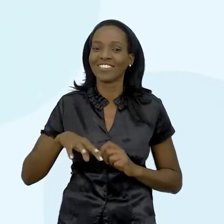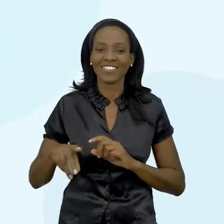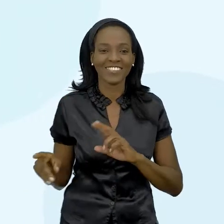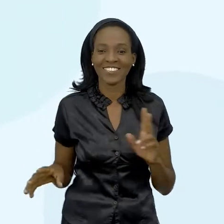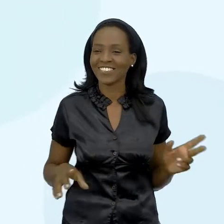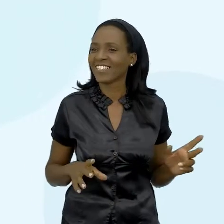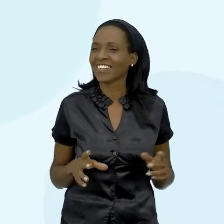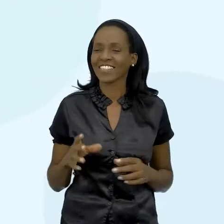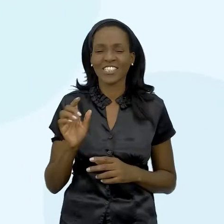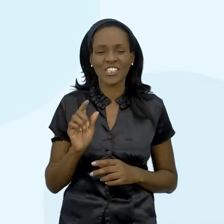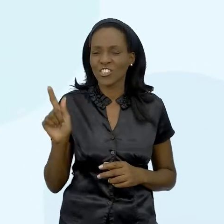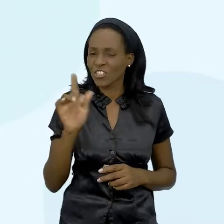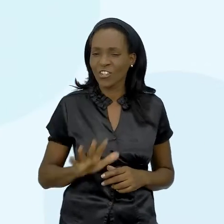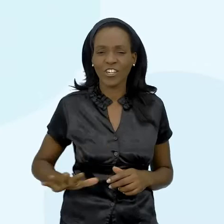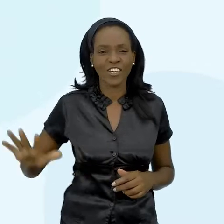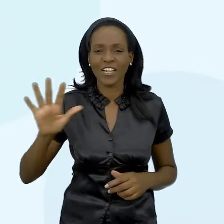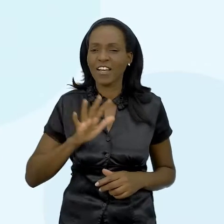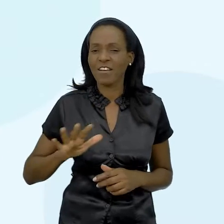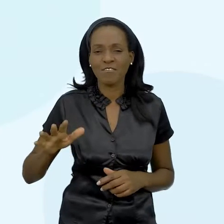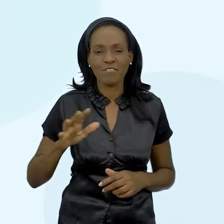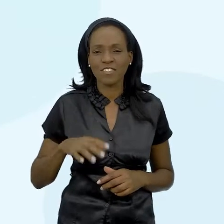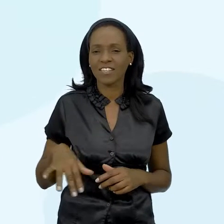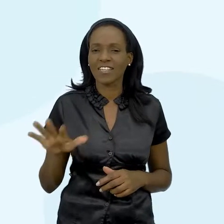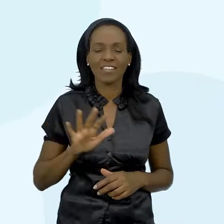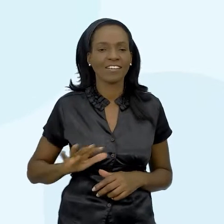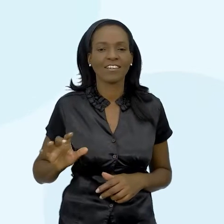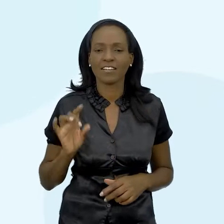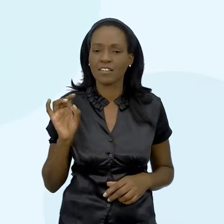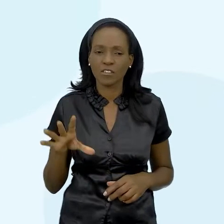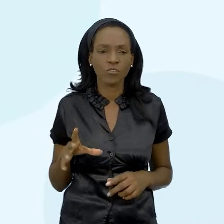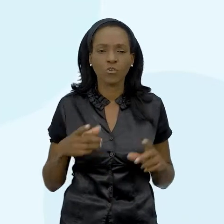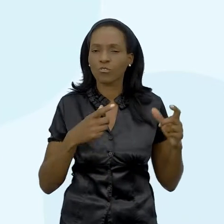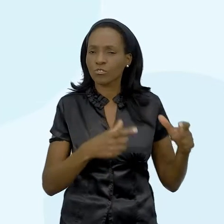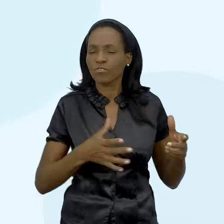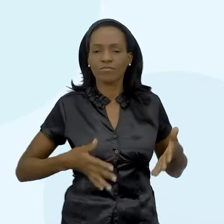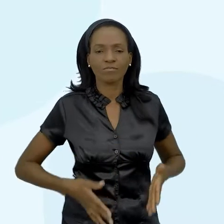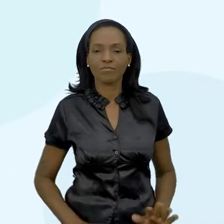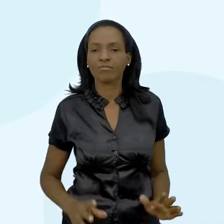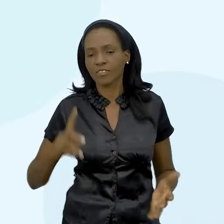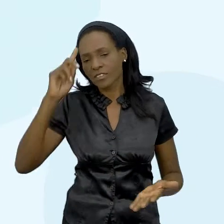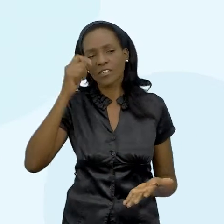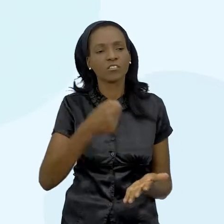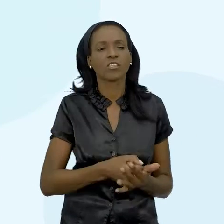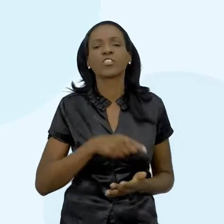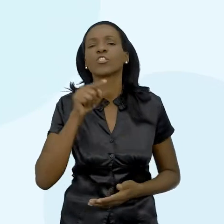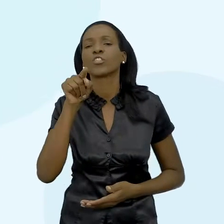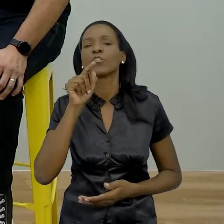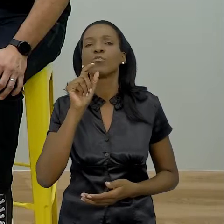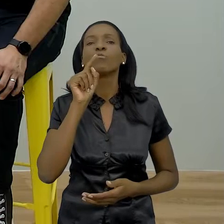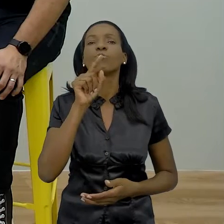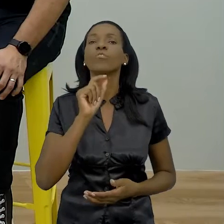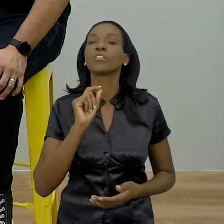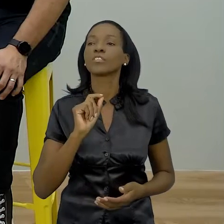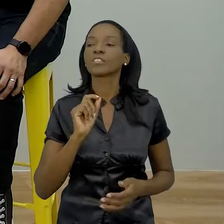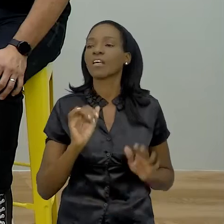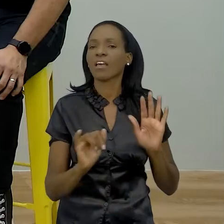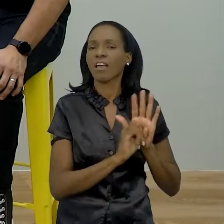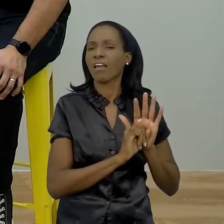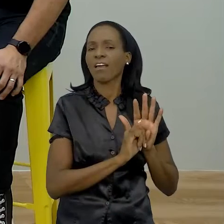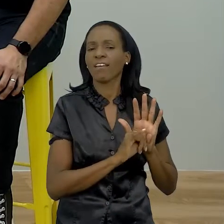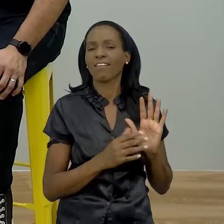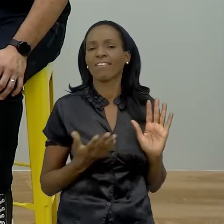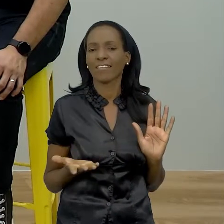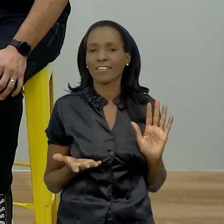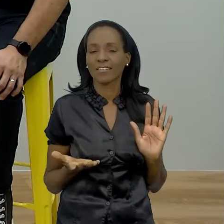que aonde você nasce, as condições geográficas de onde você nasce, determinam quem você é. Sou assim porque eu nasci aqui.